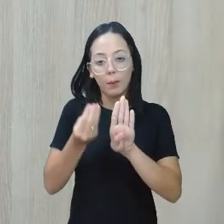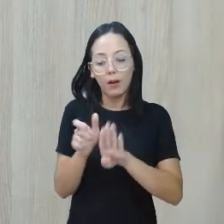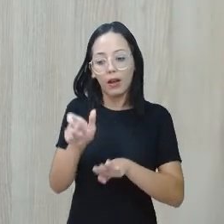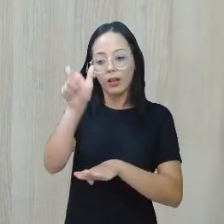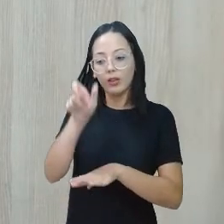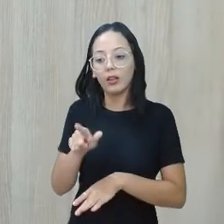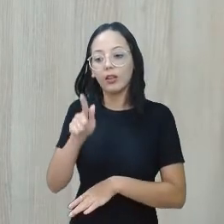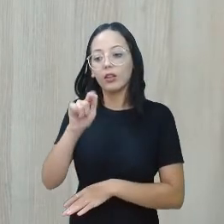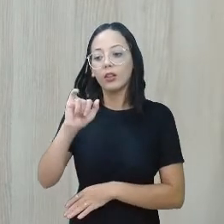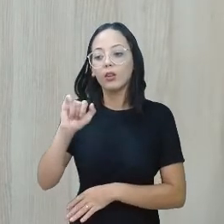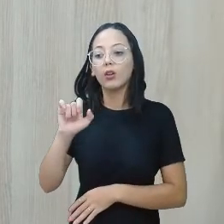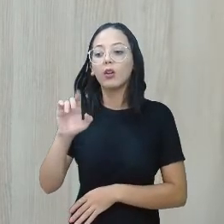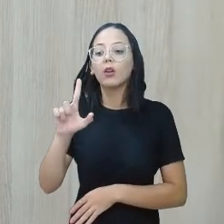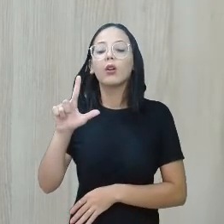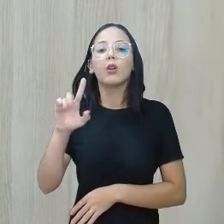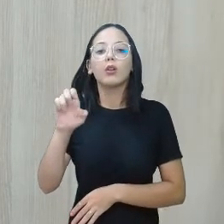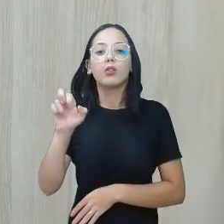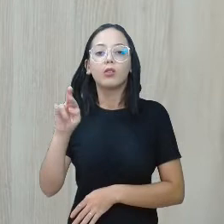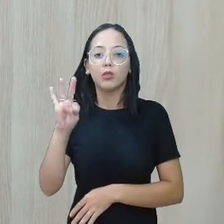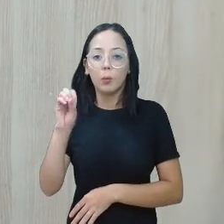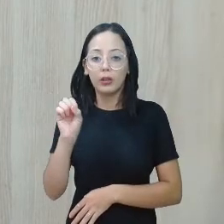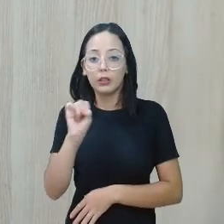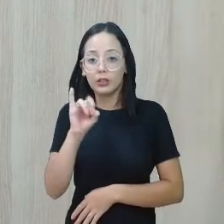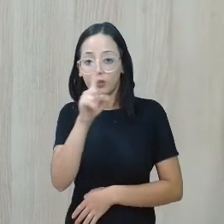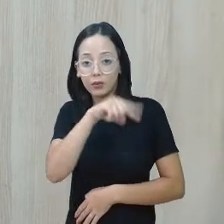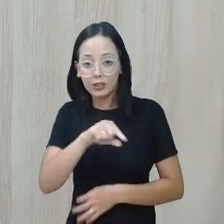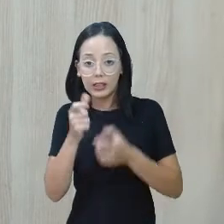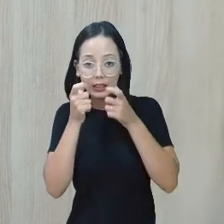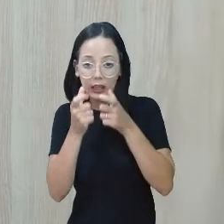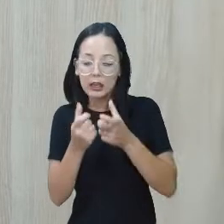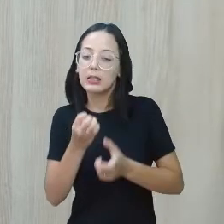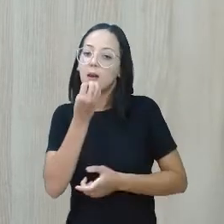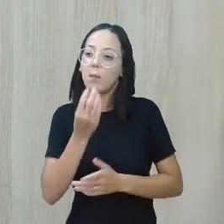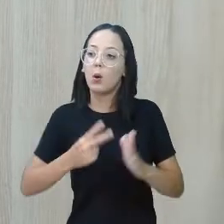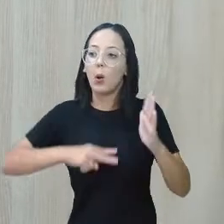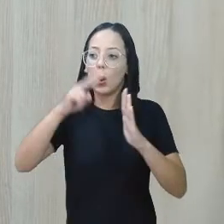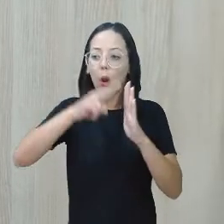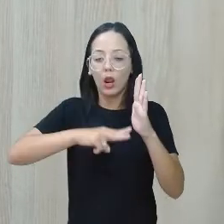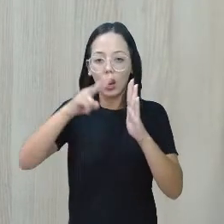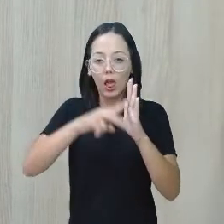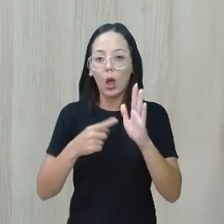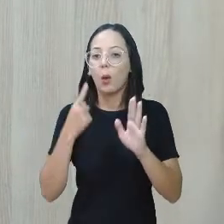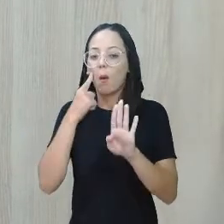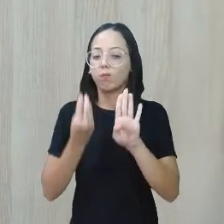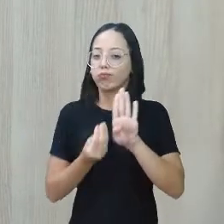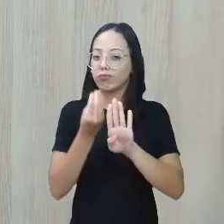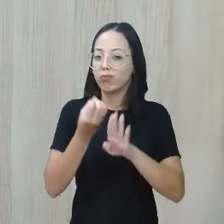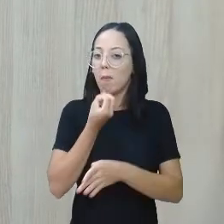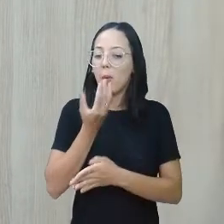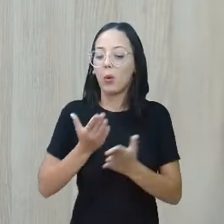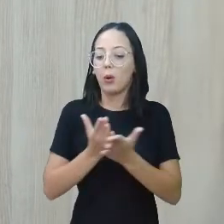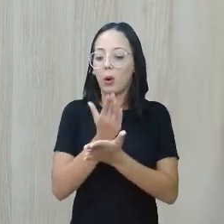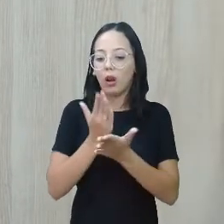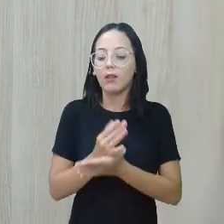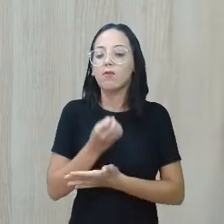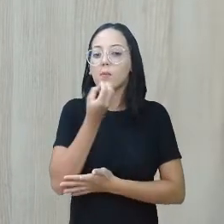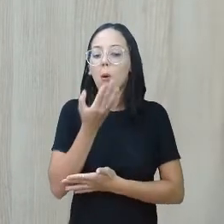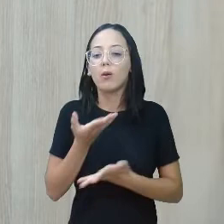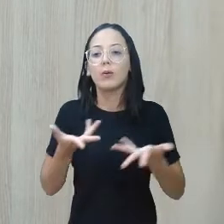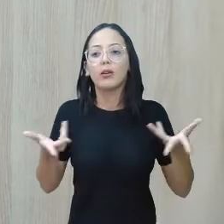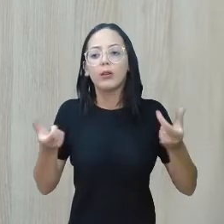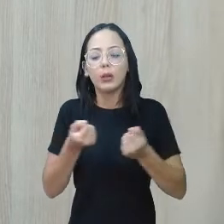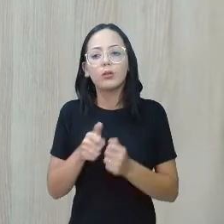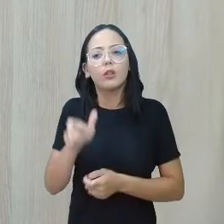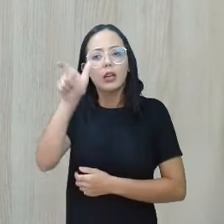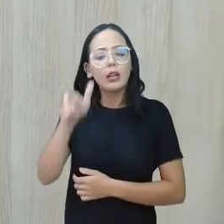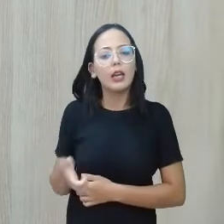Gil. Sim. Né, que quem tiver interesse, gostar, né, vale a pena. Gilberto Adoro. Bem Perto, maravilhoso esse livro. Amo. E ele estava